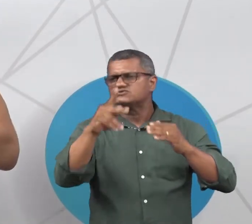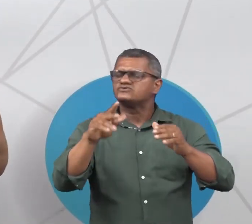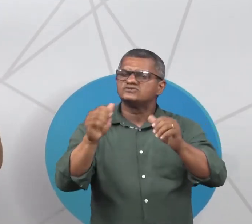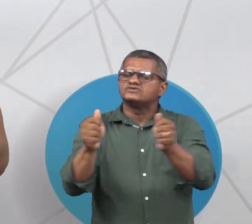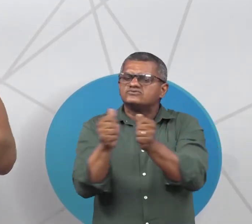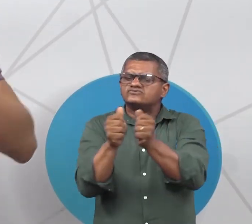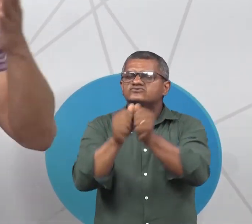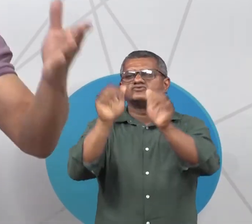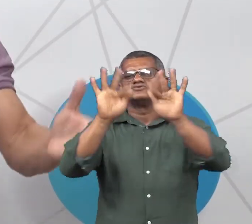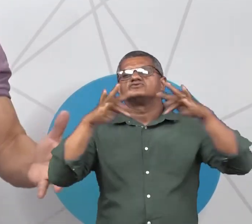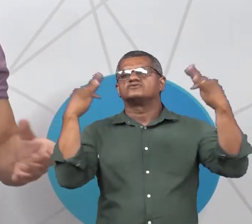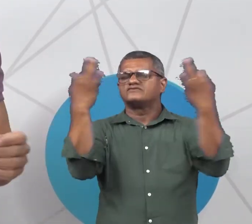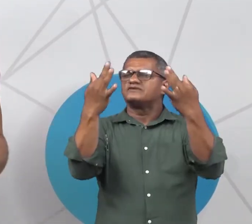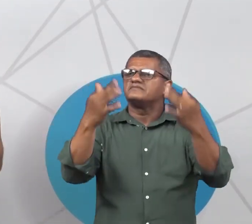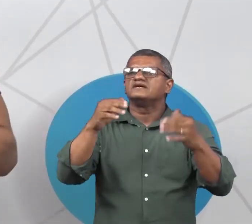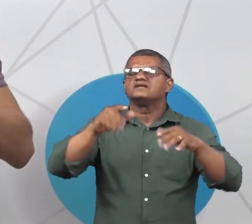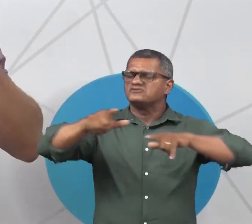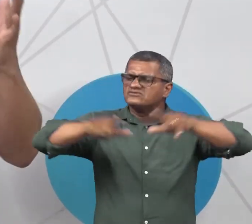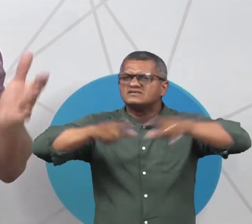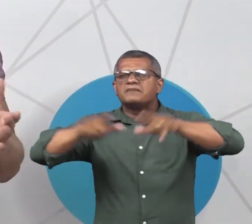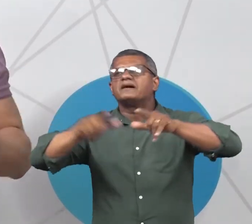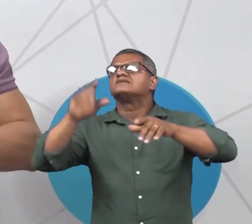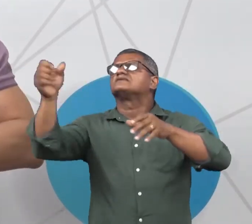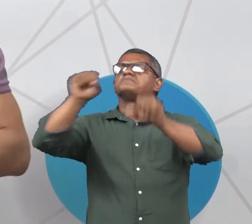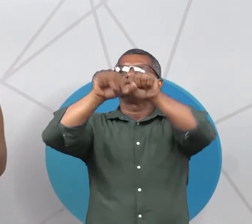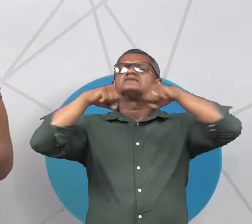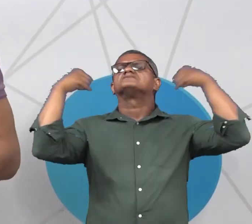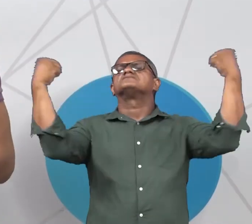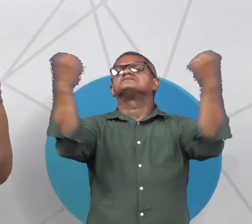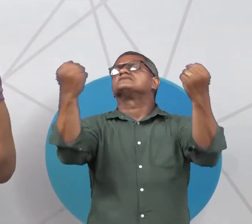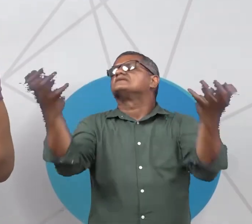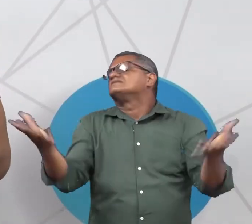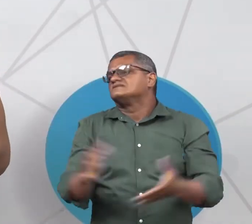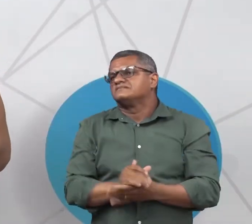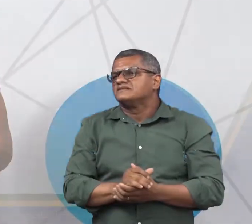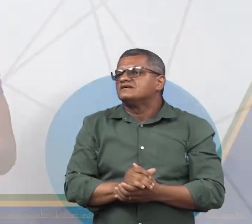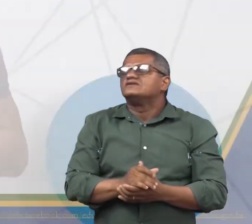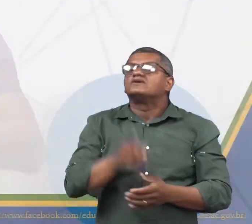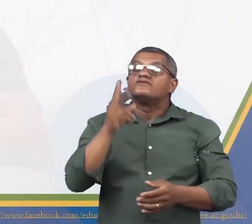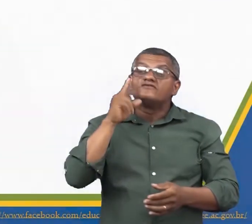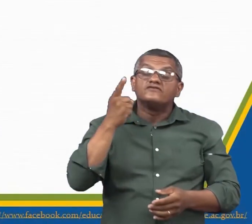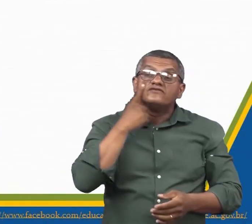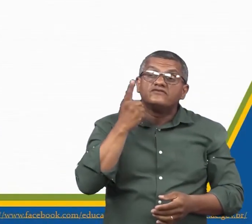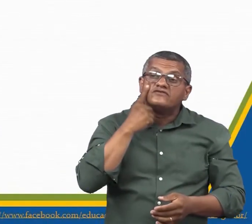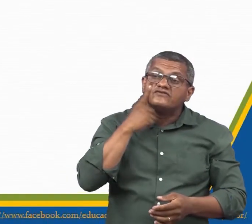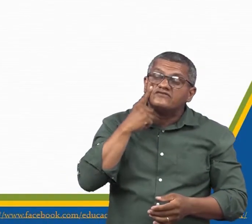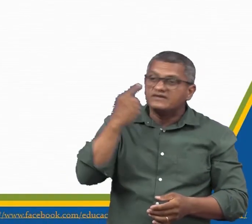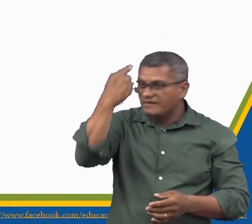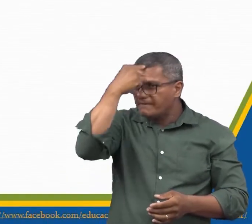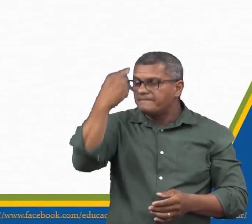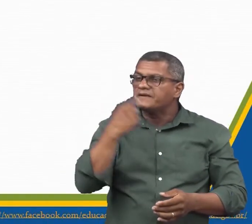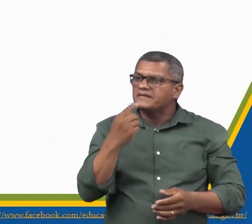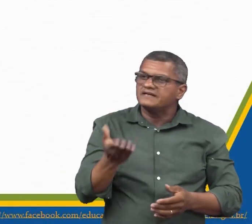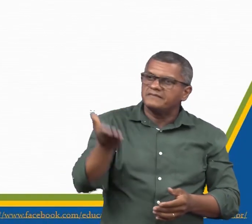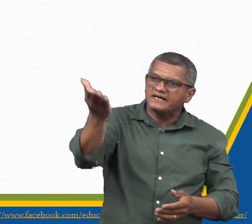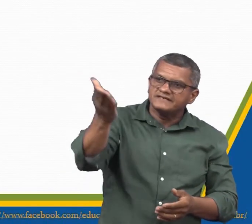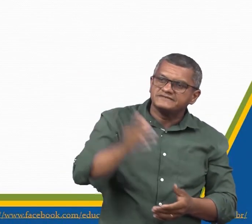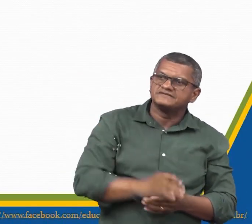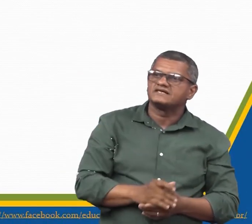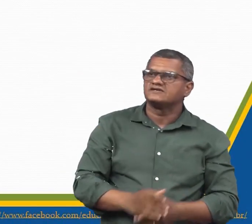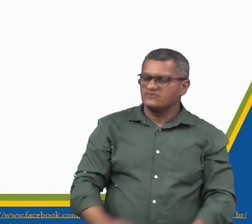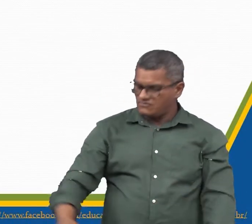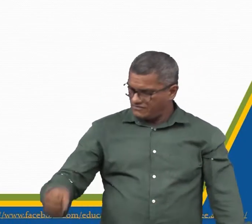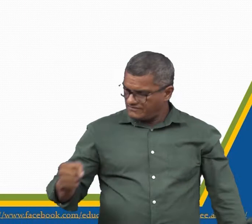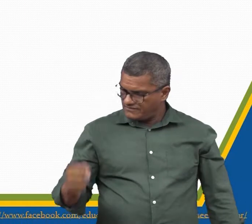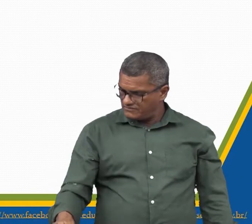sua família, no mercado de trabalho e na sociedade que nós vivemos? Vejam essa primeira imagem. Temos aí,